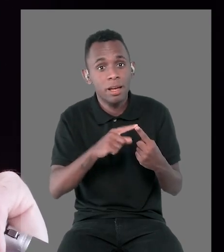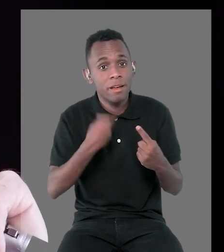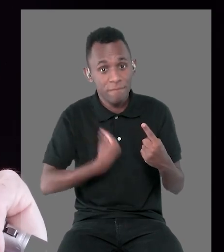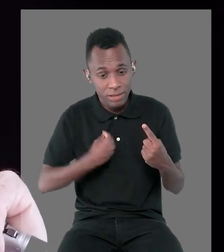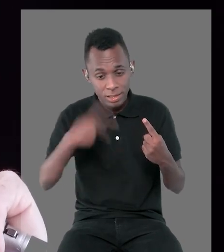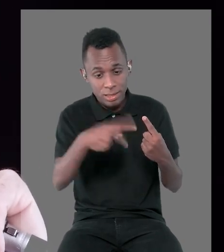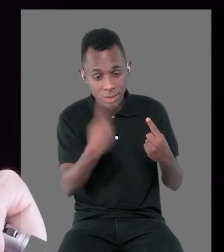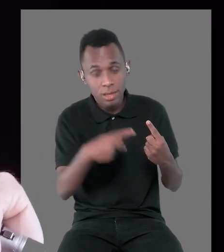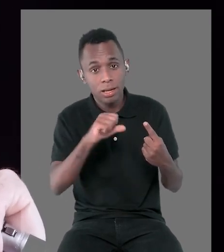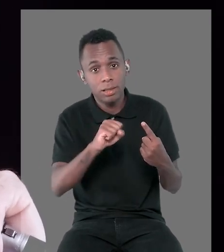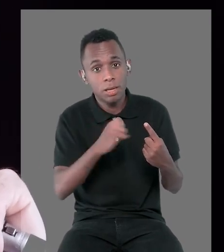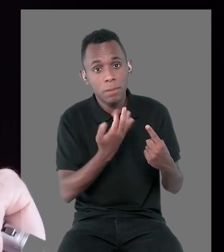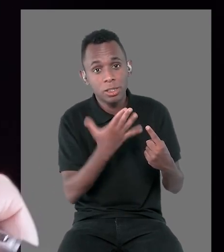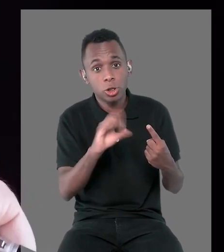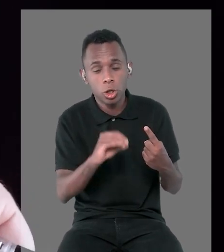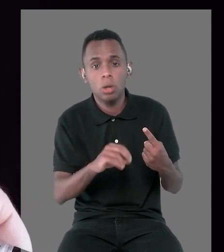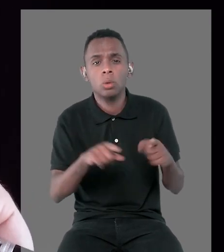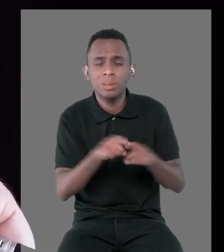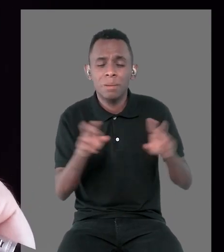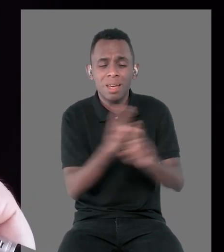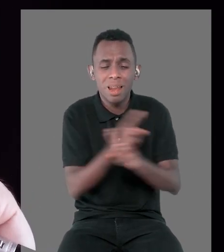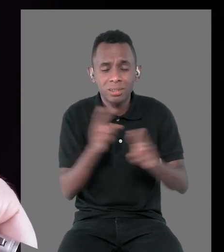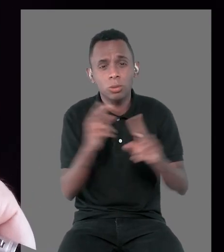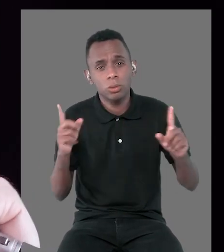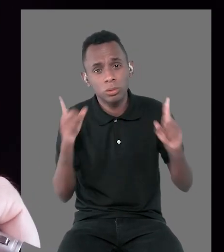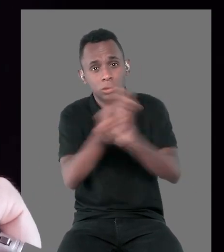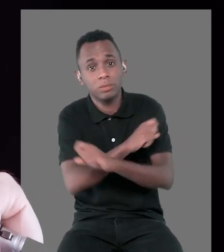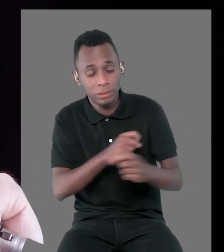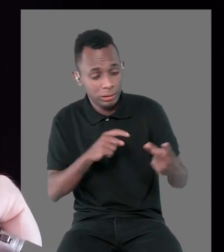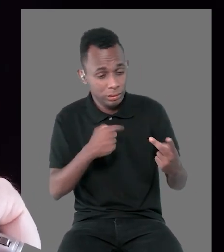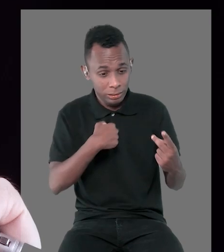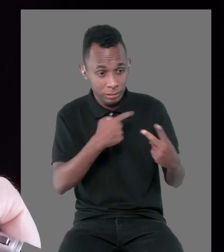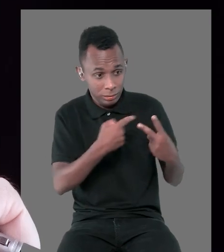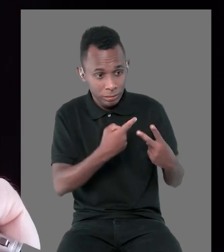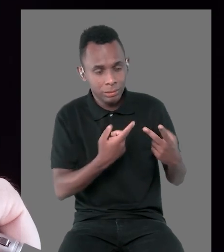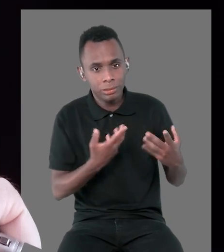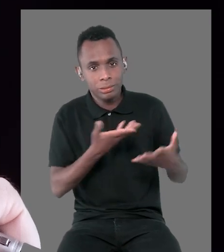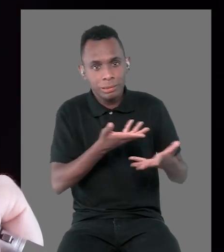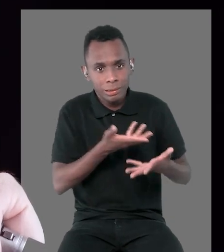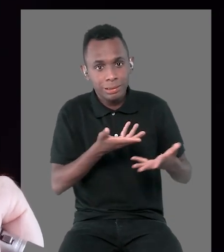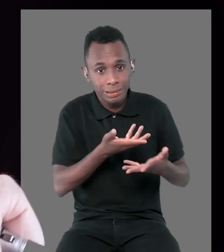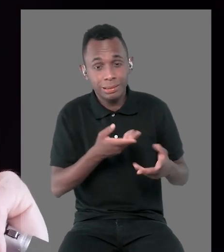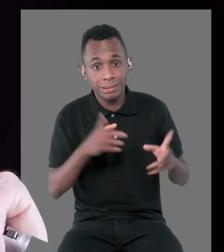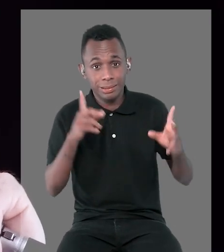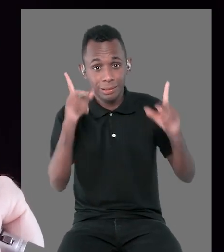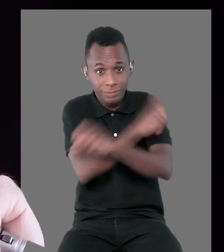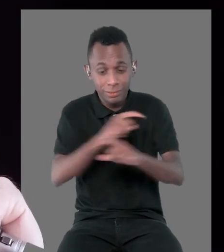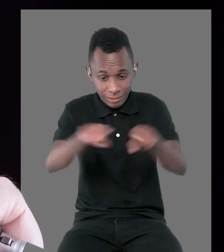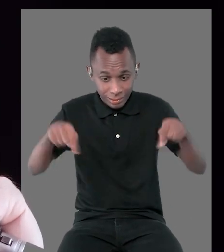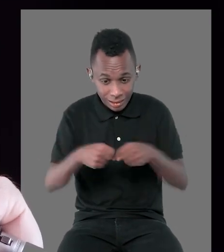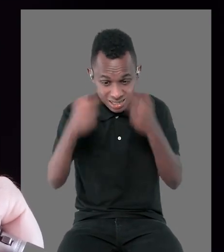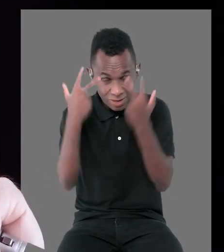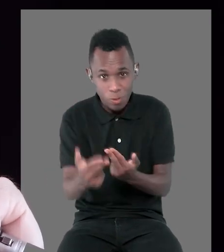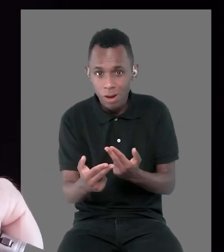era a ideia de confrontar uma relação que era muito difícil. Sebastião e eu, a gente tinha uma relação explosiva. A gente não podia estar na mesma sala